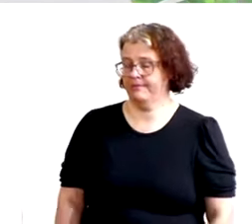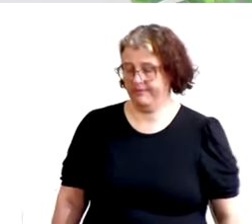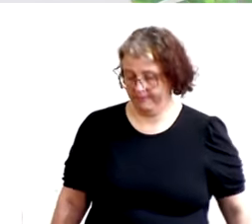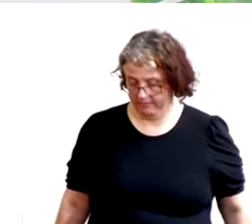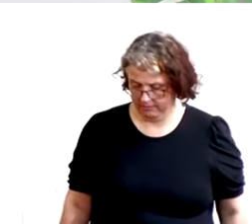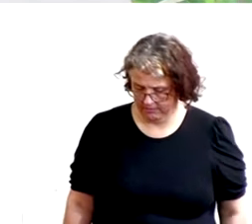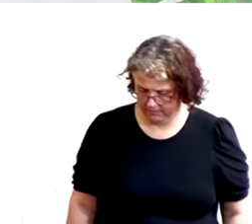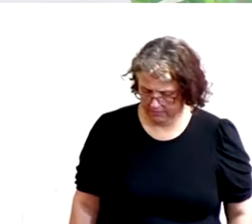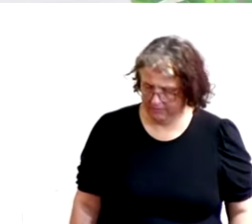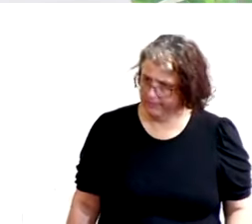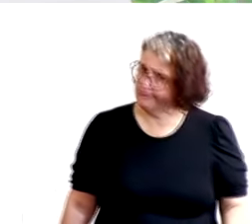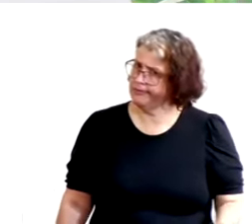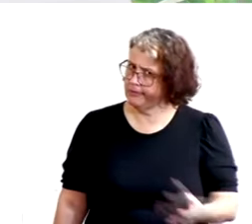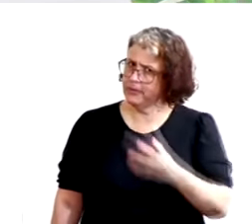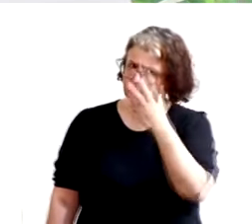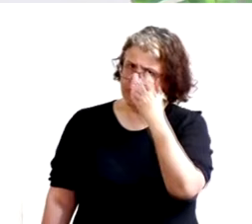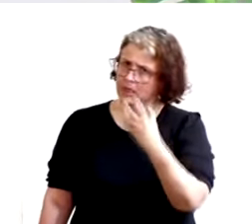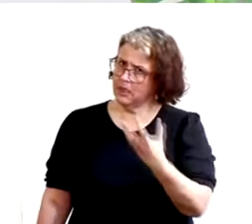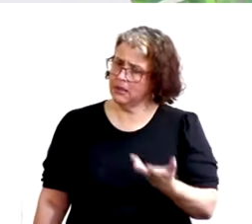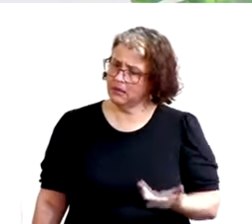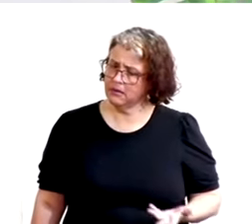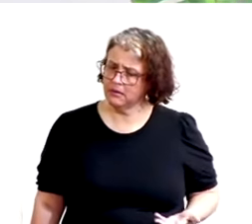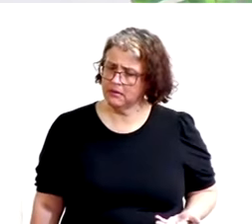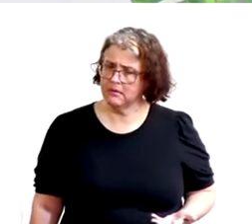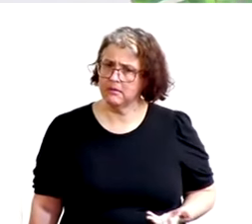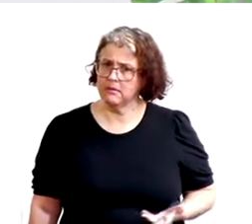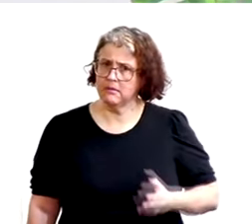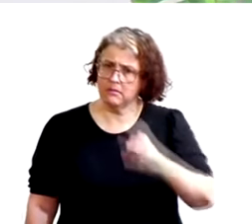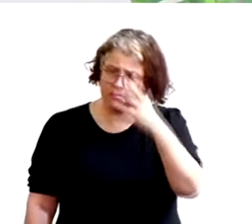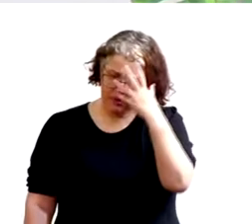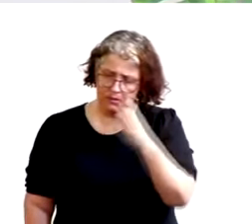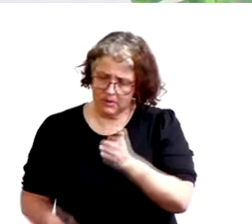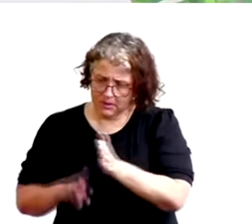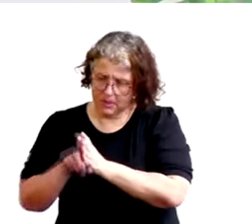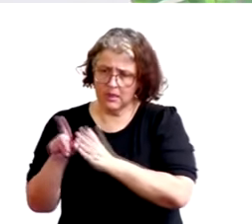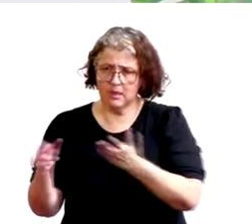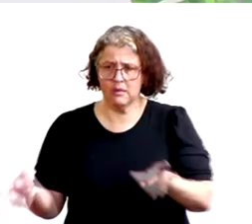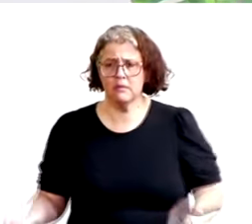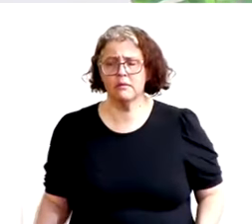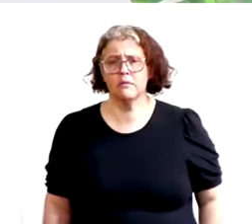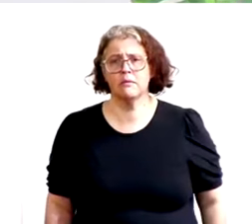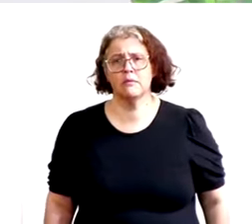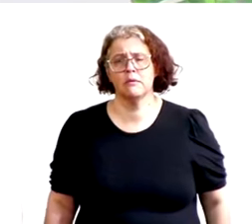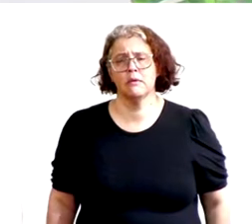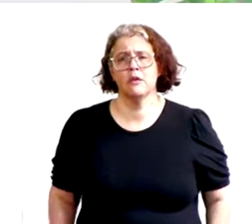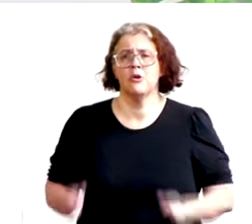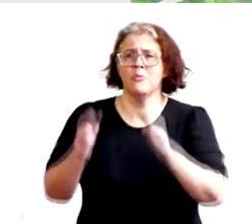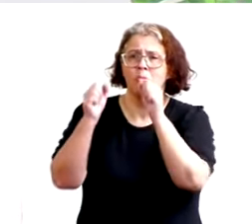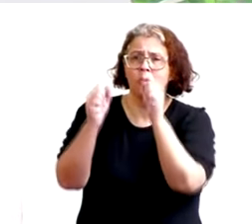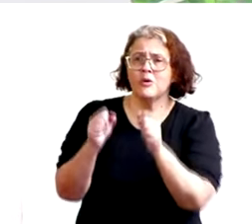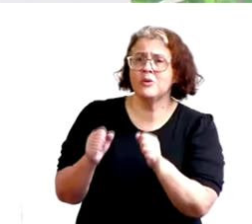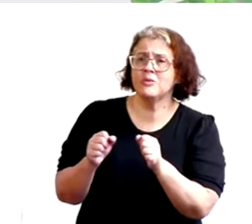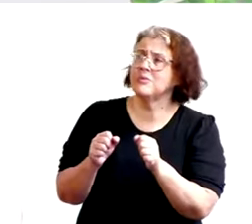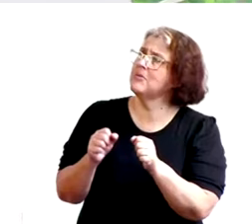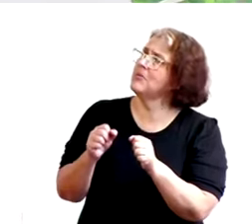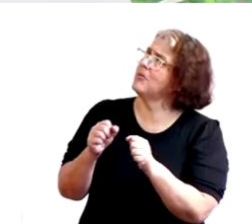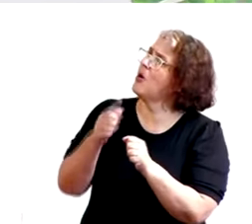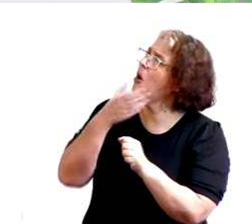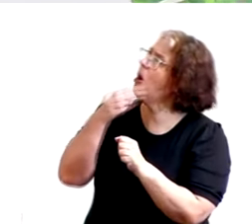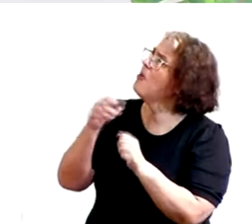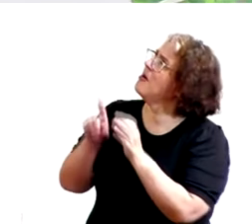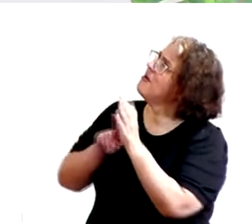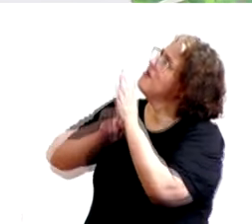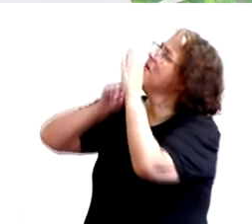Não é sério essas seis perguntas não são sérias pode um homem questionar a Deus neste